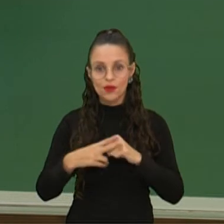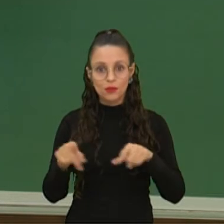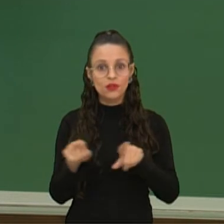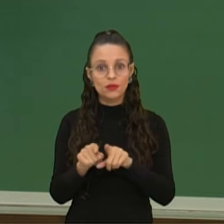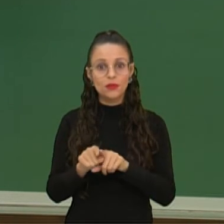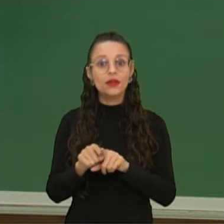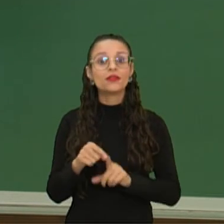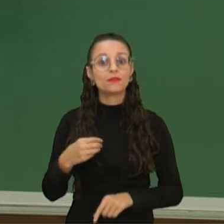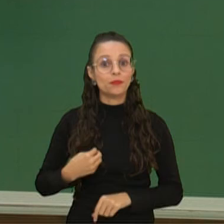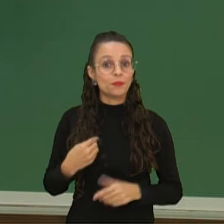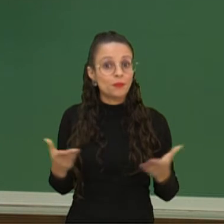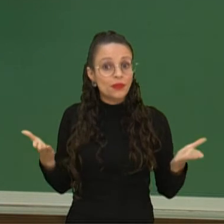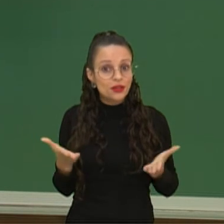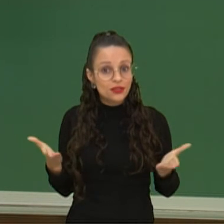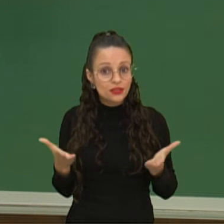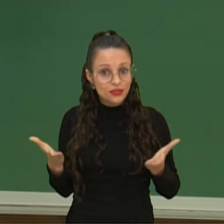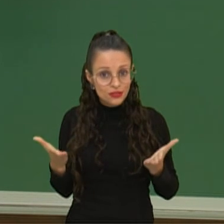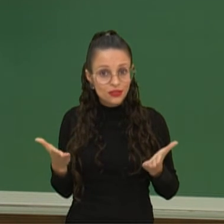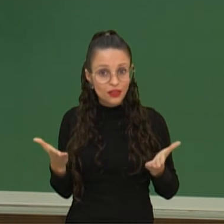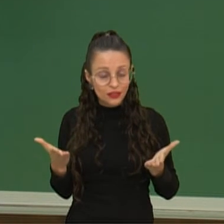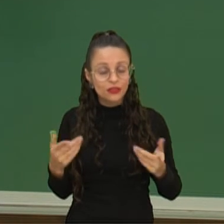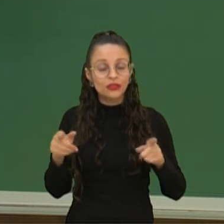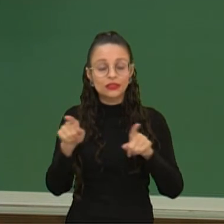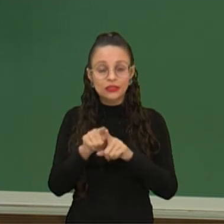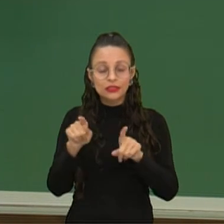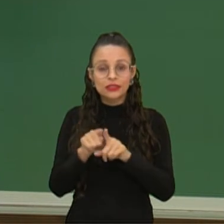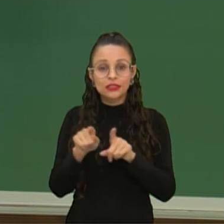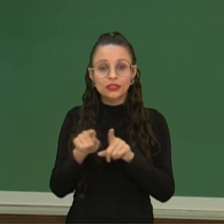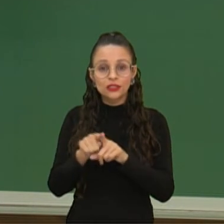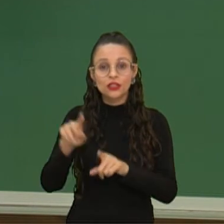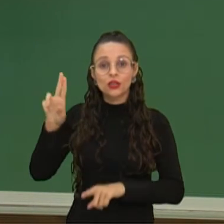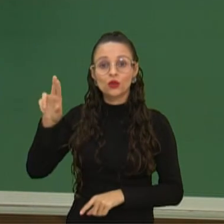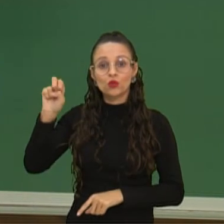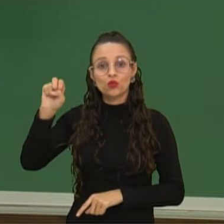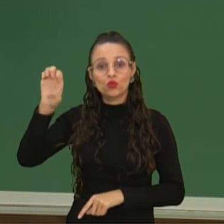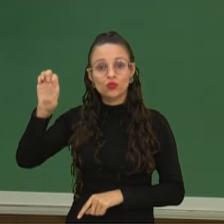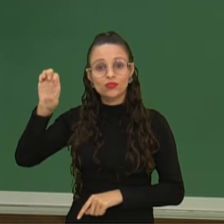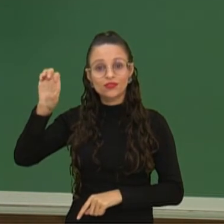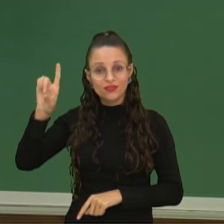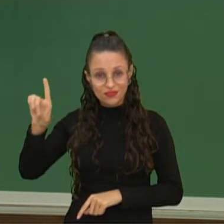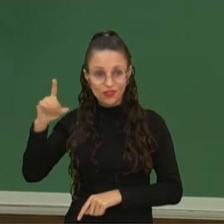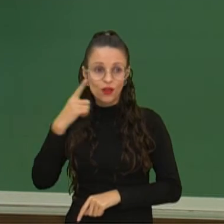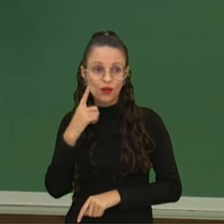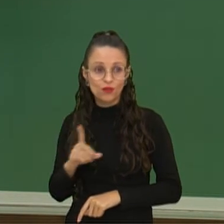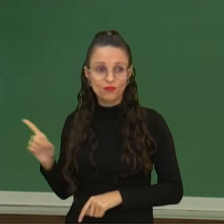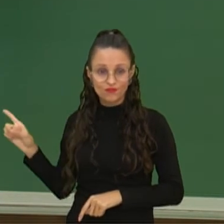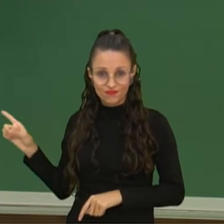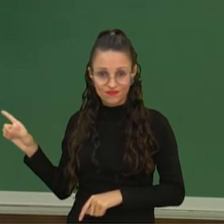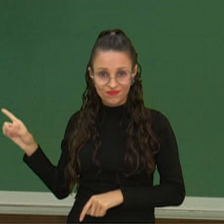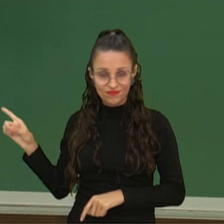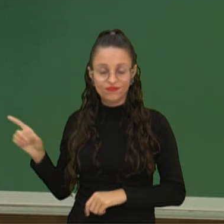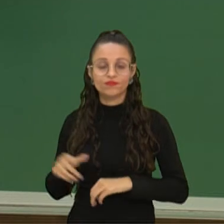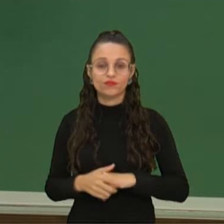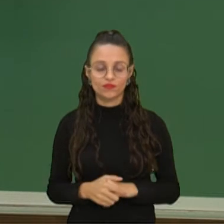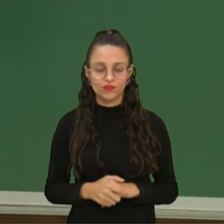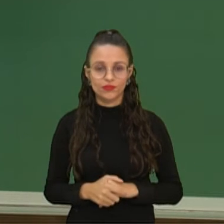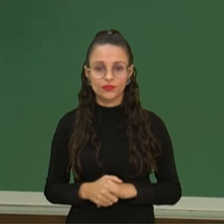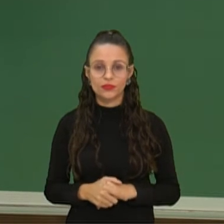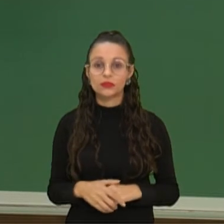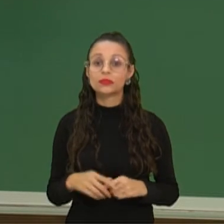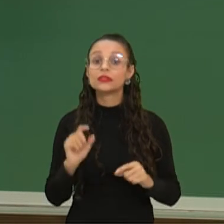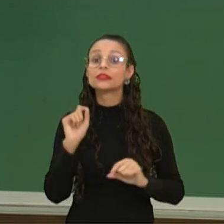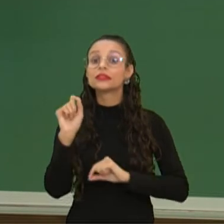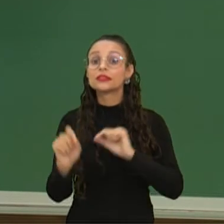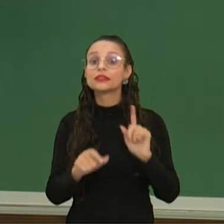presente. Participio do verbo use. Use, used, used. Tá aqui, ó. Used. Por